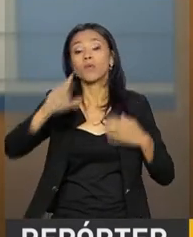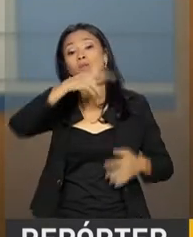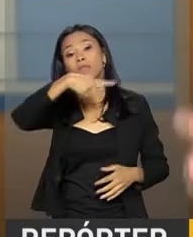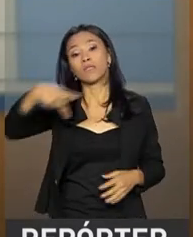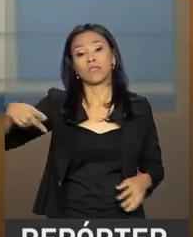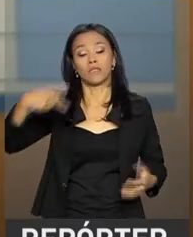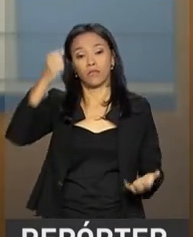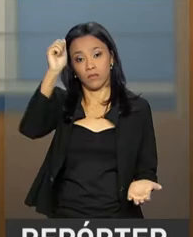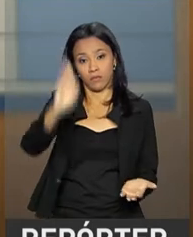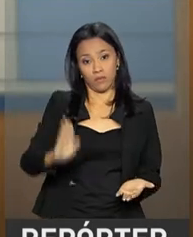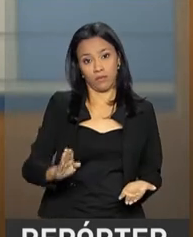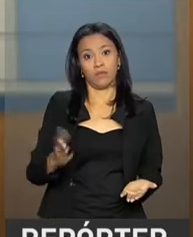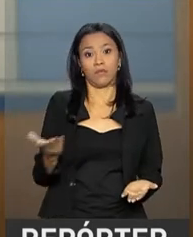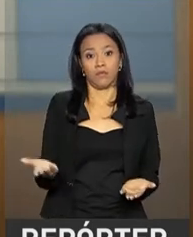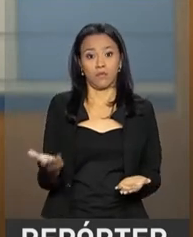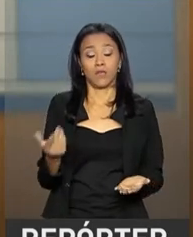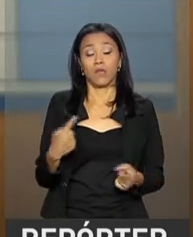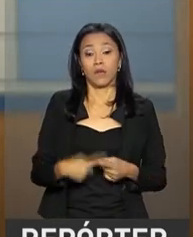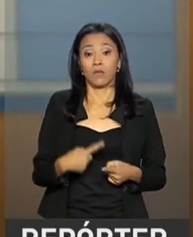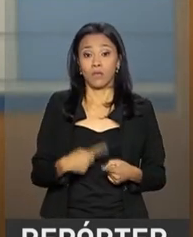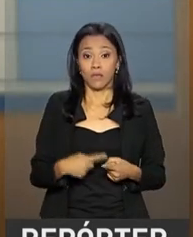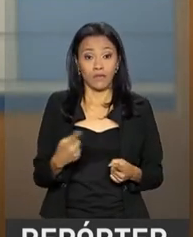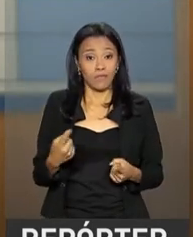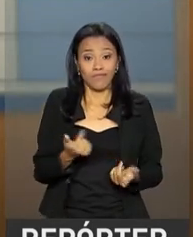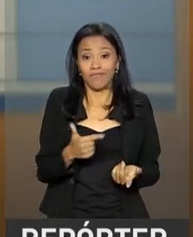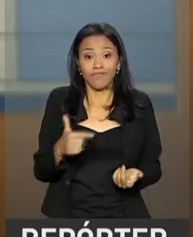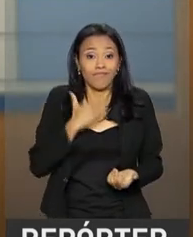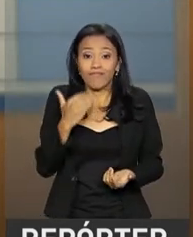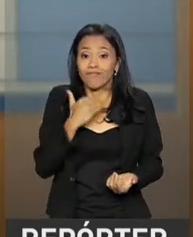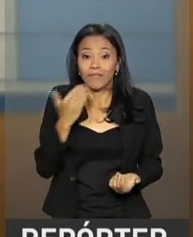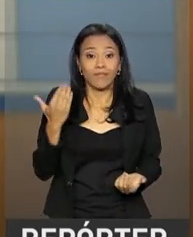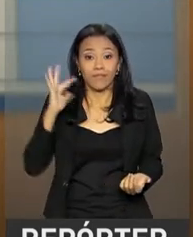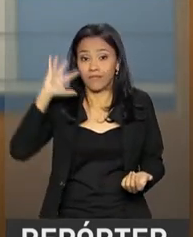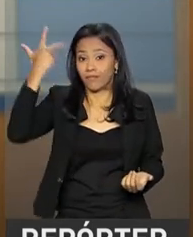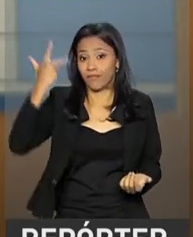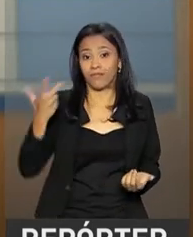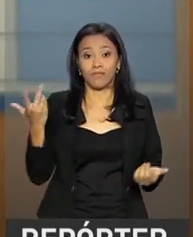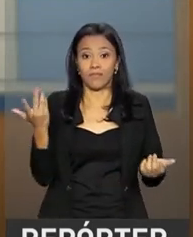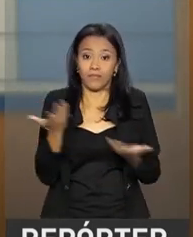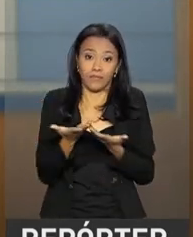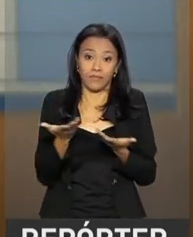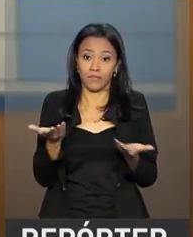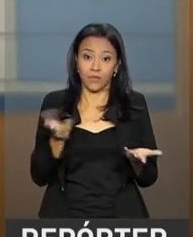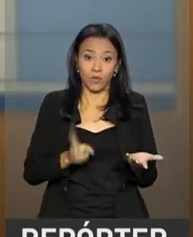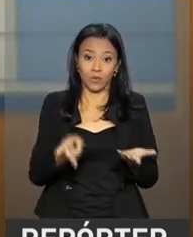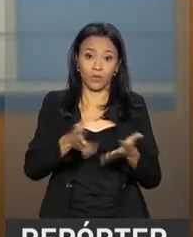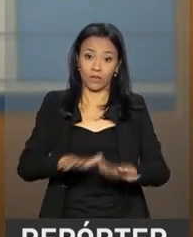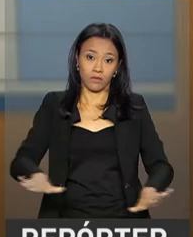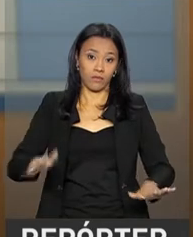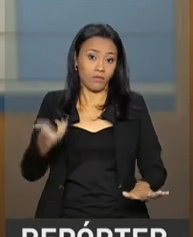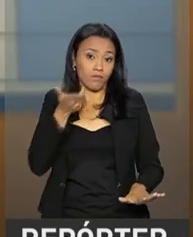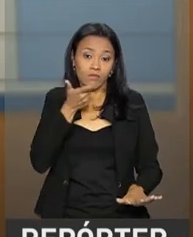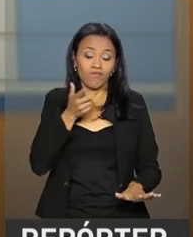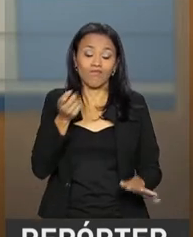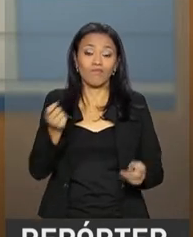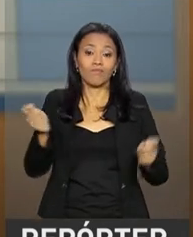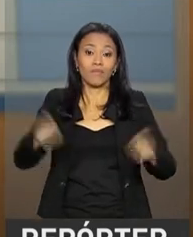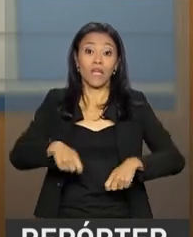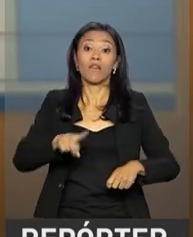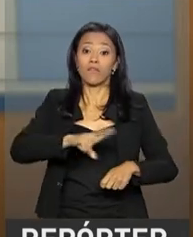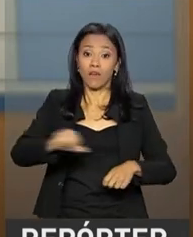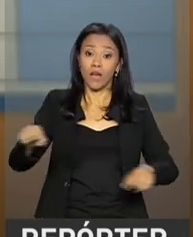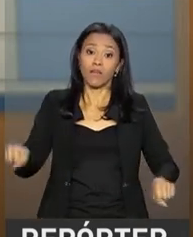no próximo mandato porque não em jeito de ir adiante assim o sistema vai ruir